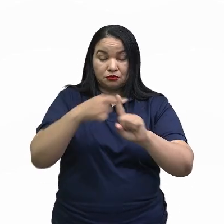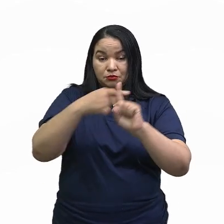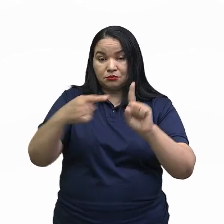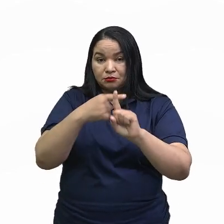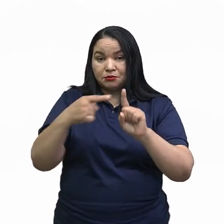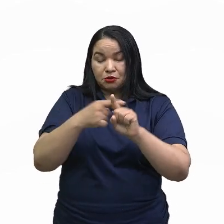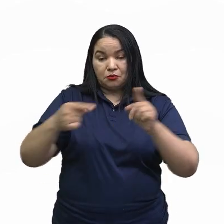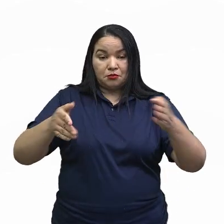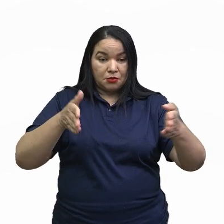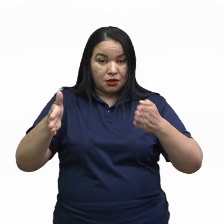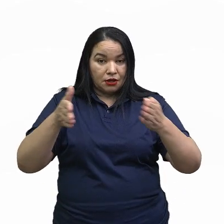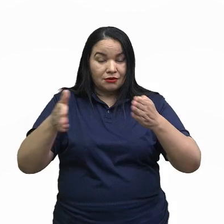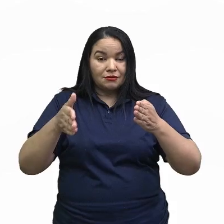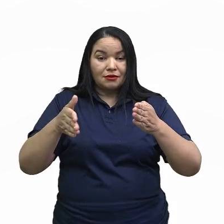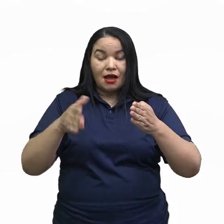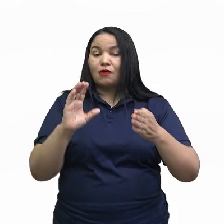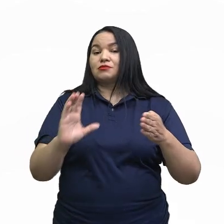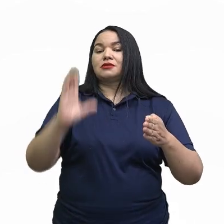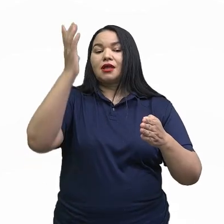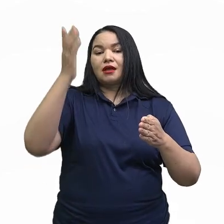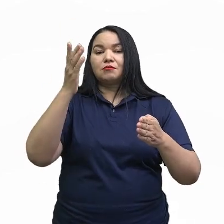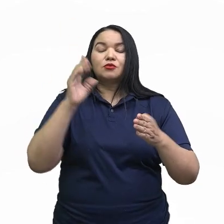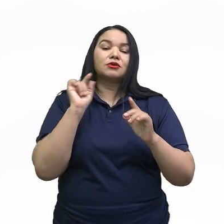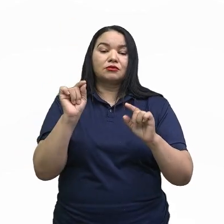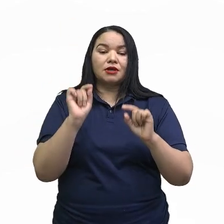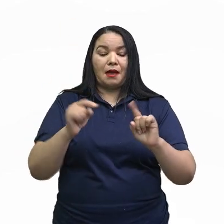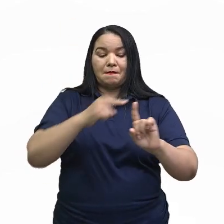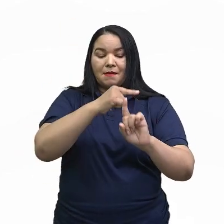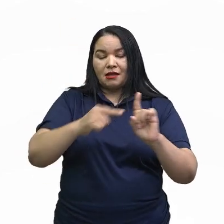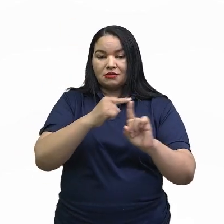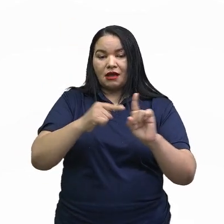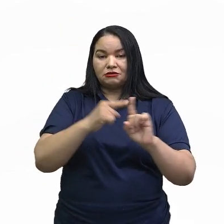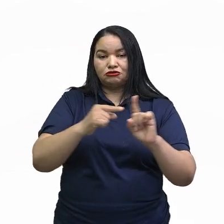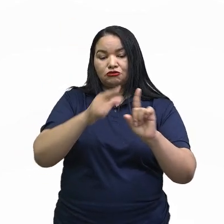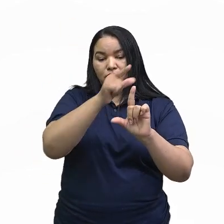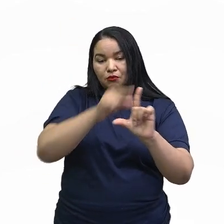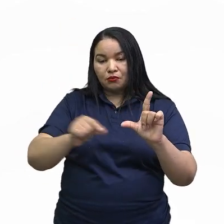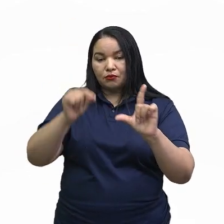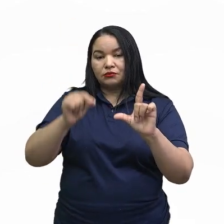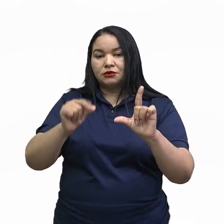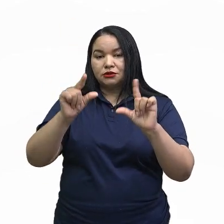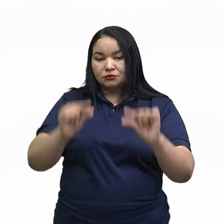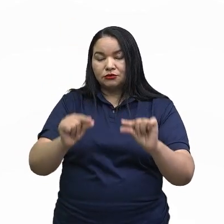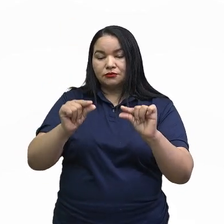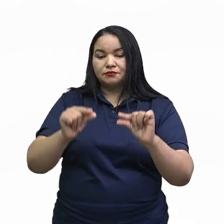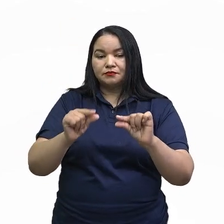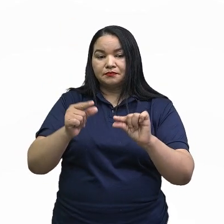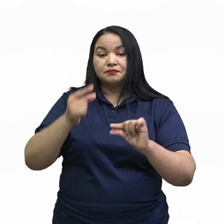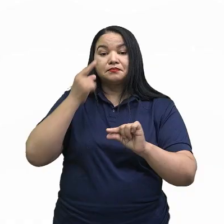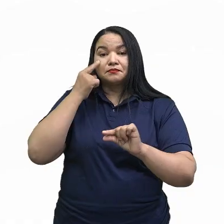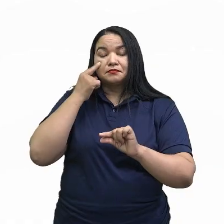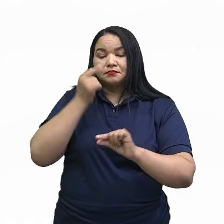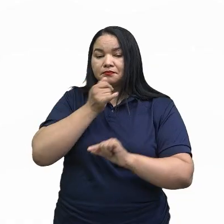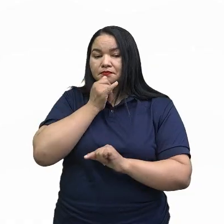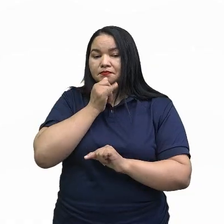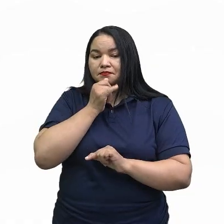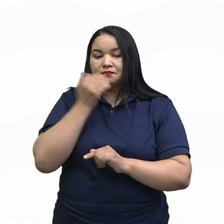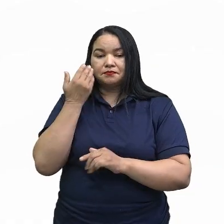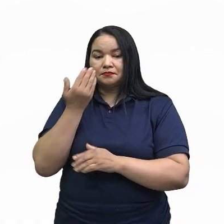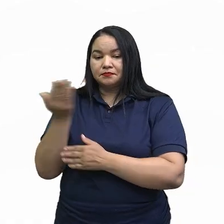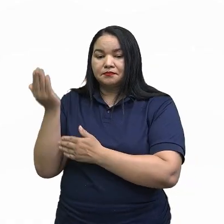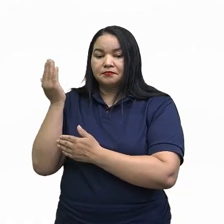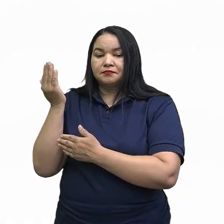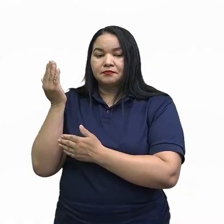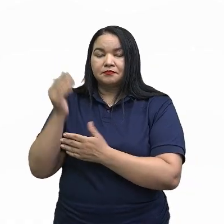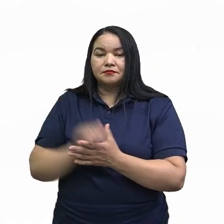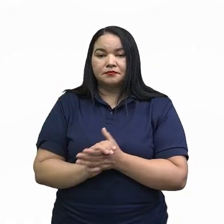leva para que metade desses átomos decaiam, tá? E aqui eu trouxe um exemplo só para a gente, né, ter uma ideia do que seria